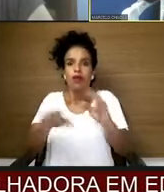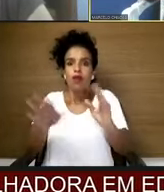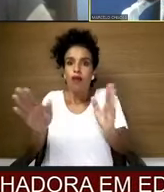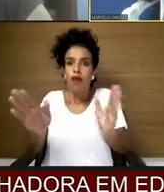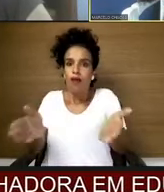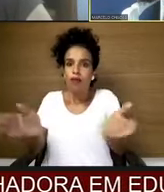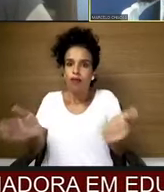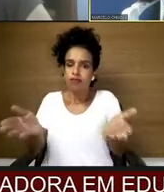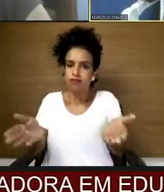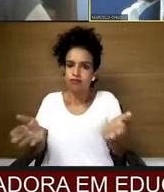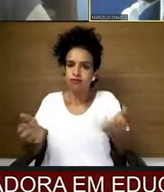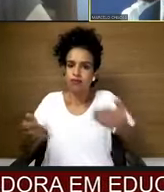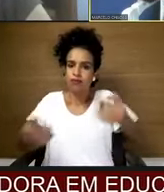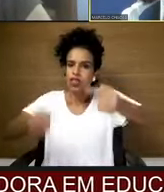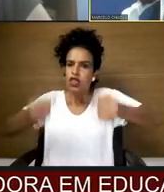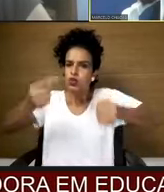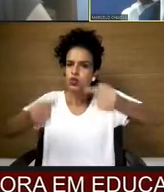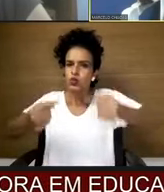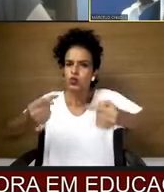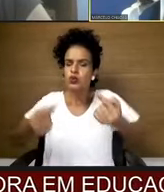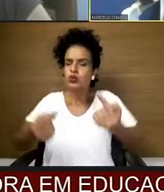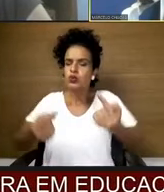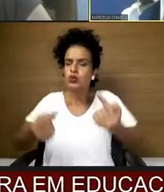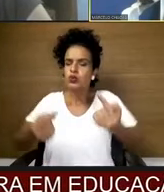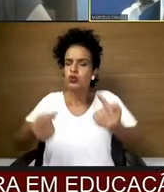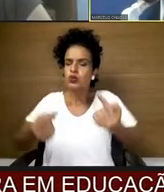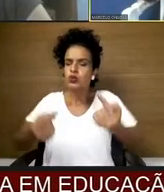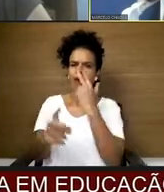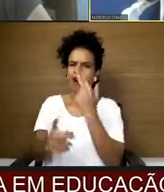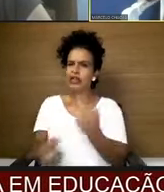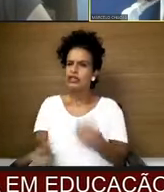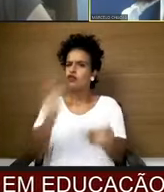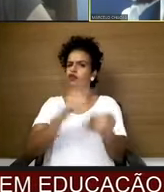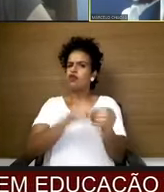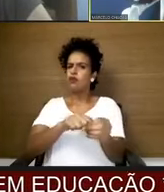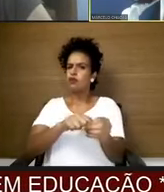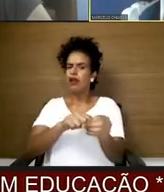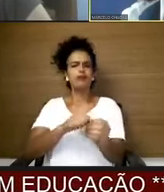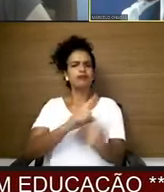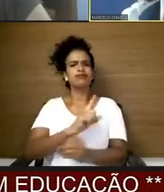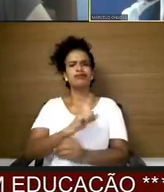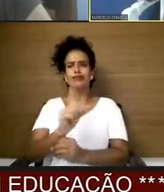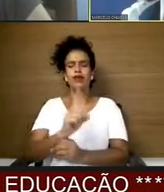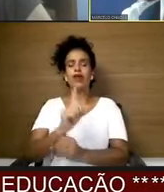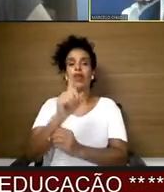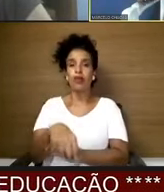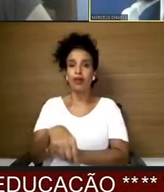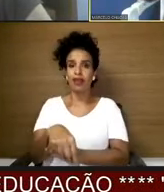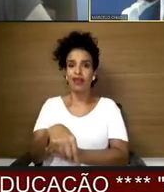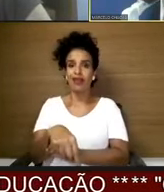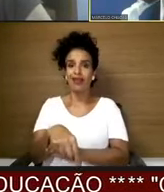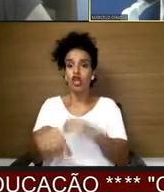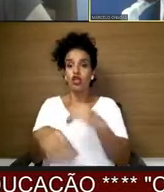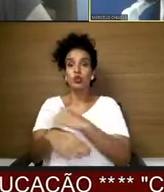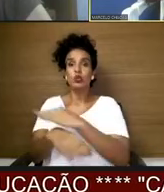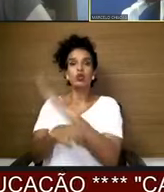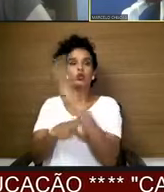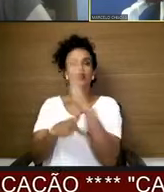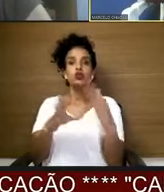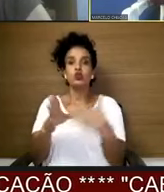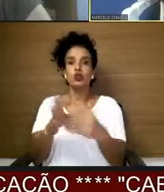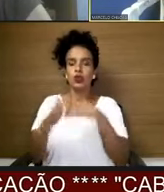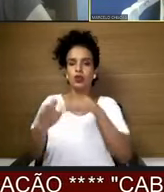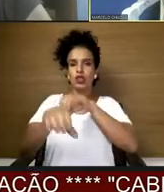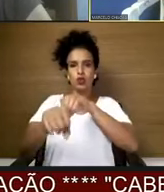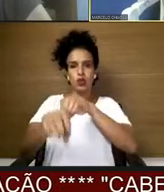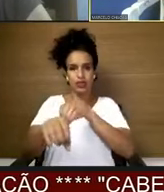que não é de volta, porque essa é a grande diferença. Na educação como um todo, nós se discute a volta e nós estamos